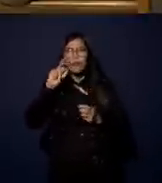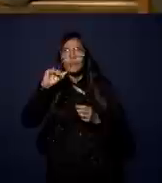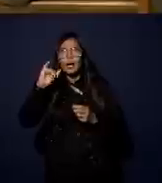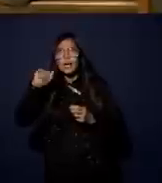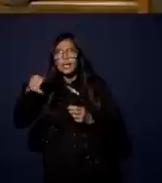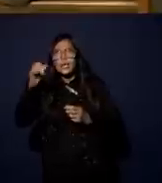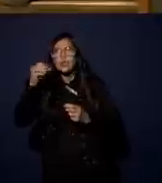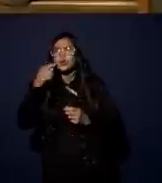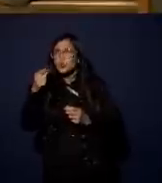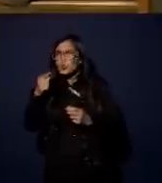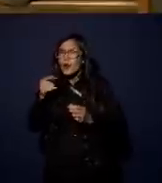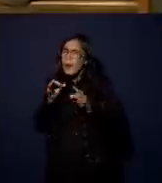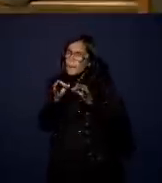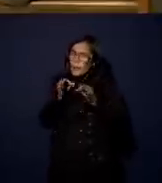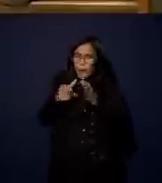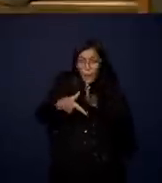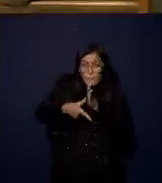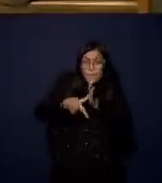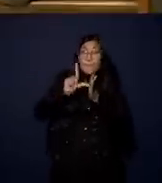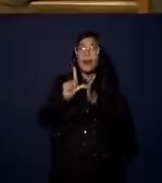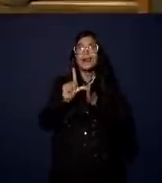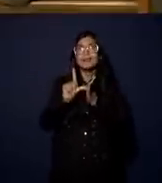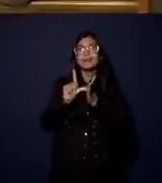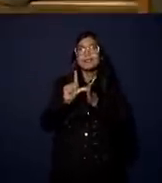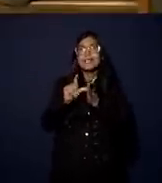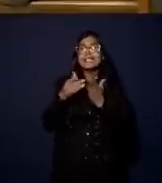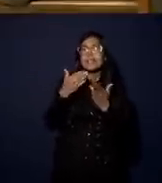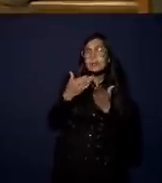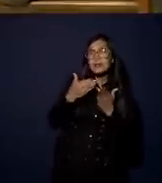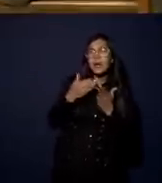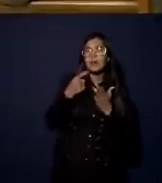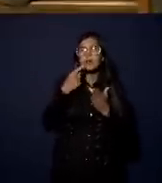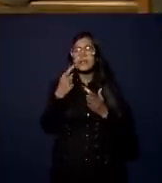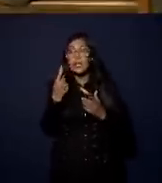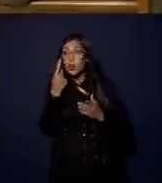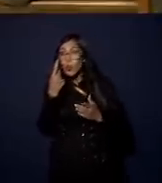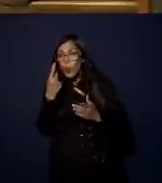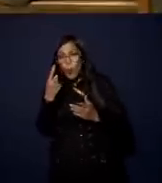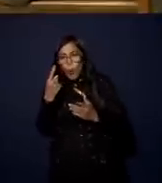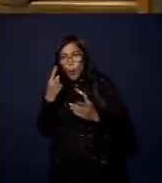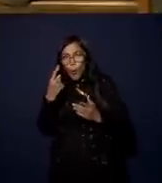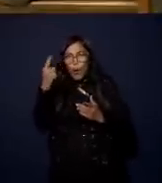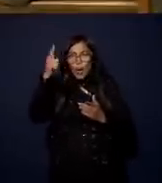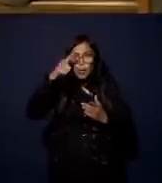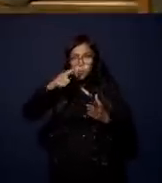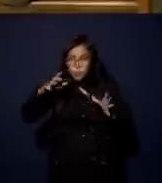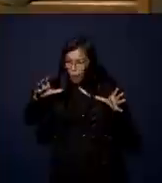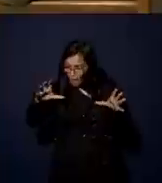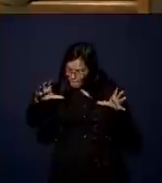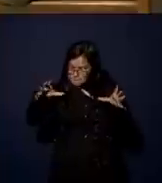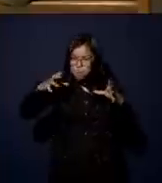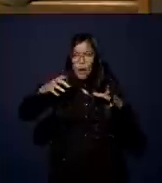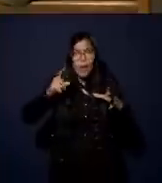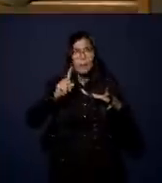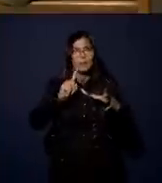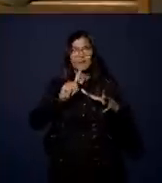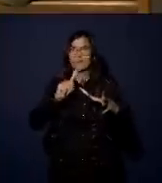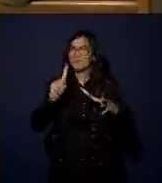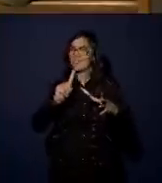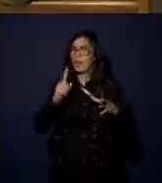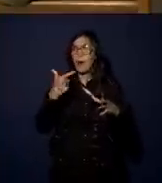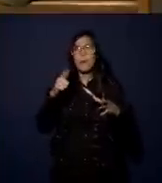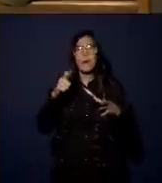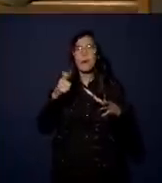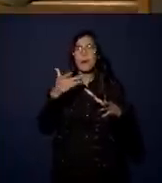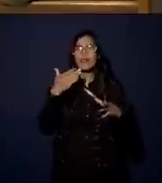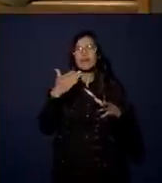ou vem se preparando para isso então acho que não tem esse efeito de um chega e ganha tudo sinceramente acho que não tem acho que